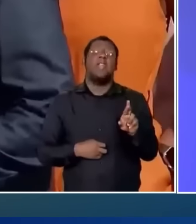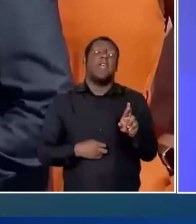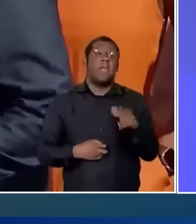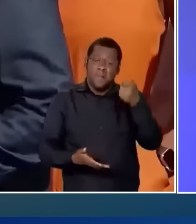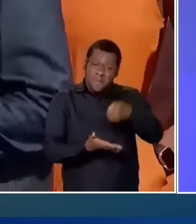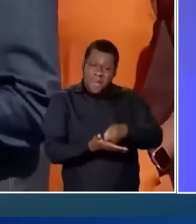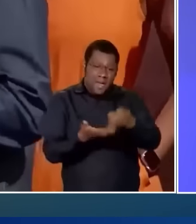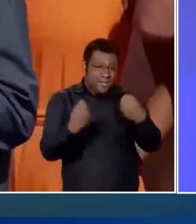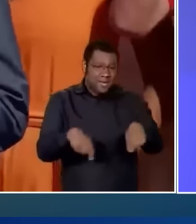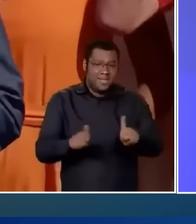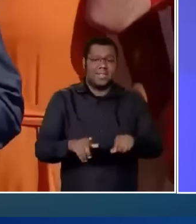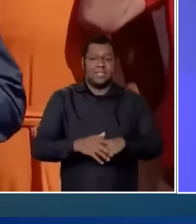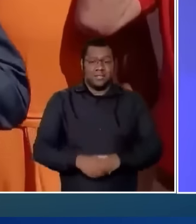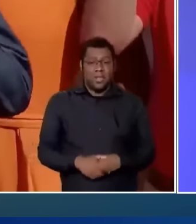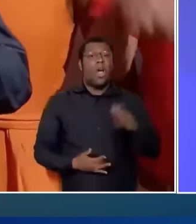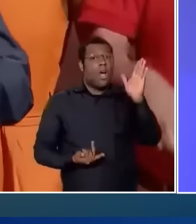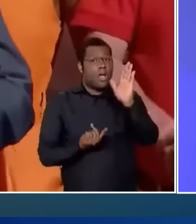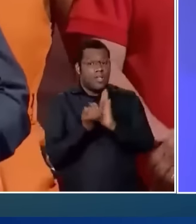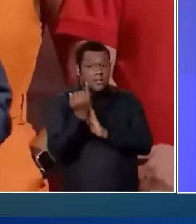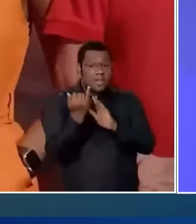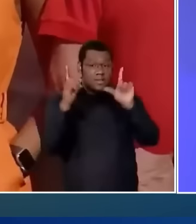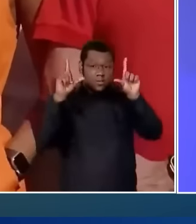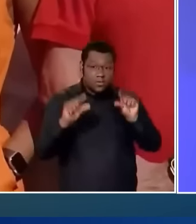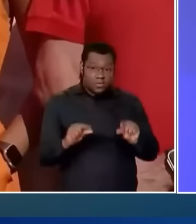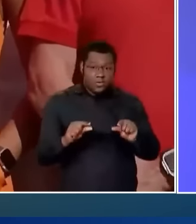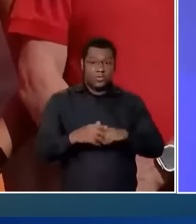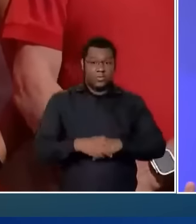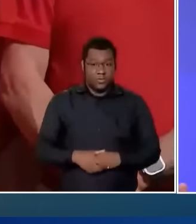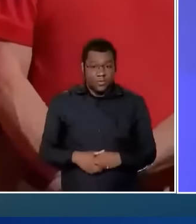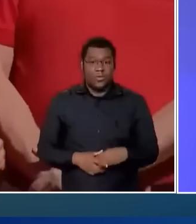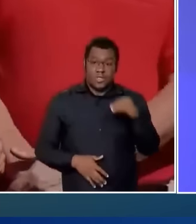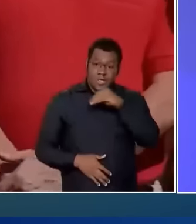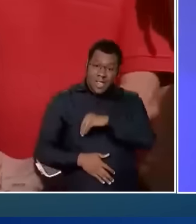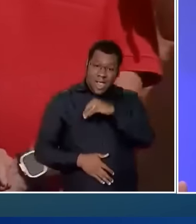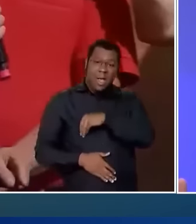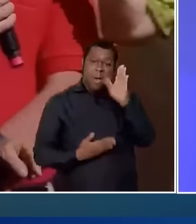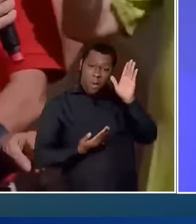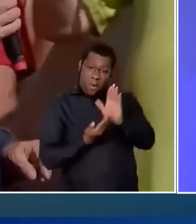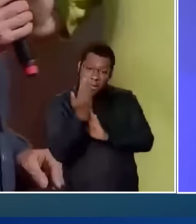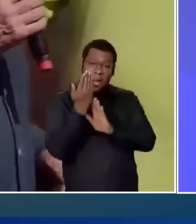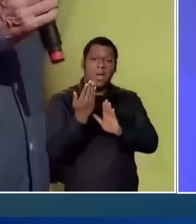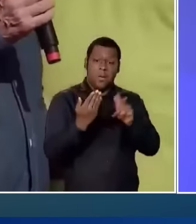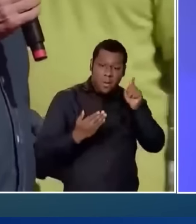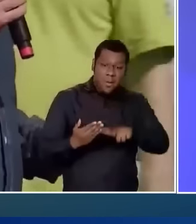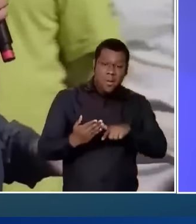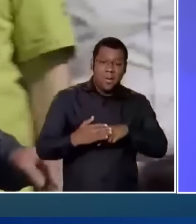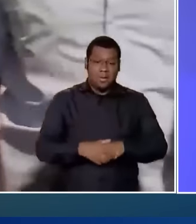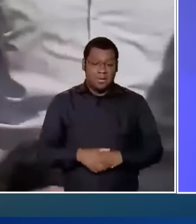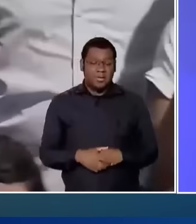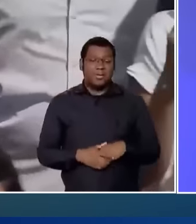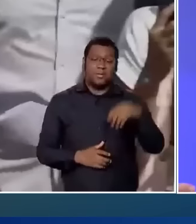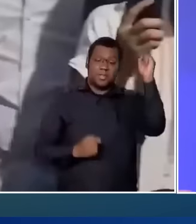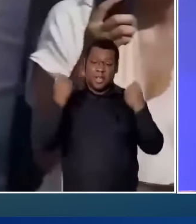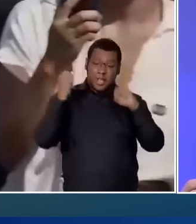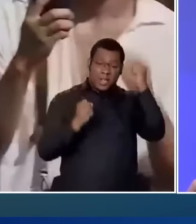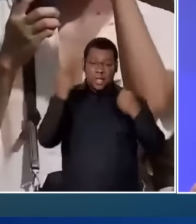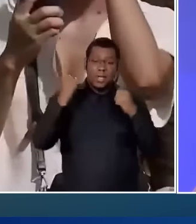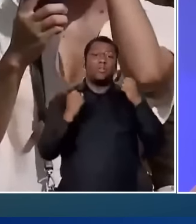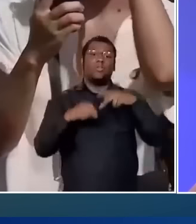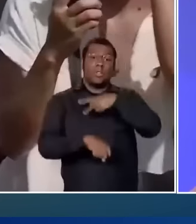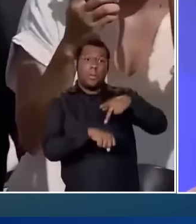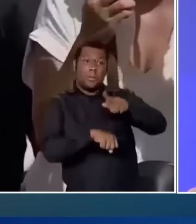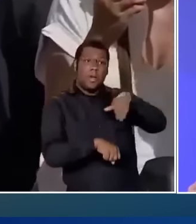macroeconômica, segue sendo importante, mas ela já não basta para se traduzir em popularidade para o Lula. E isso